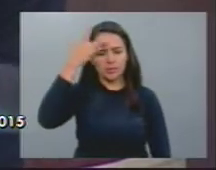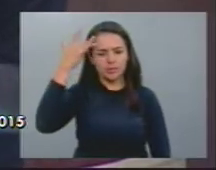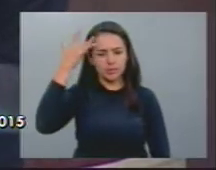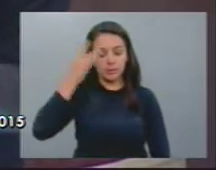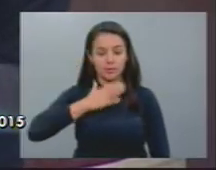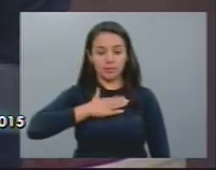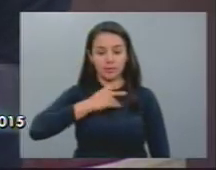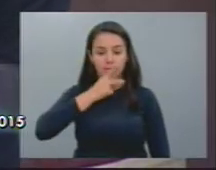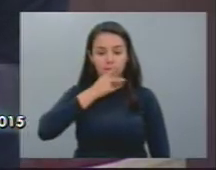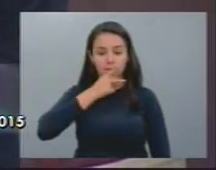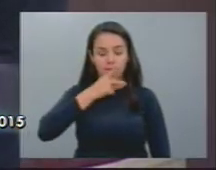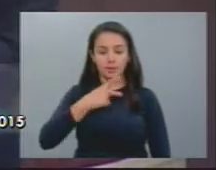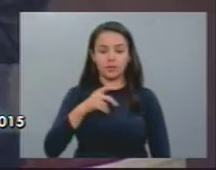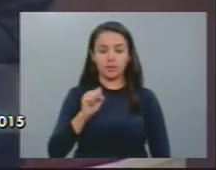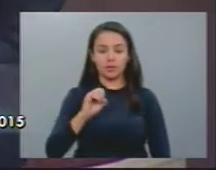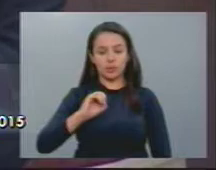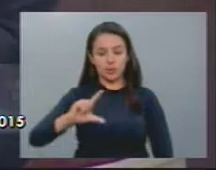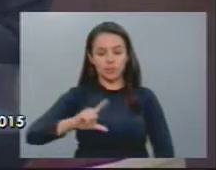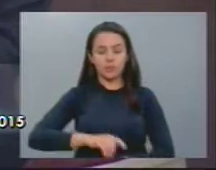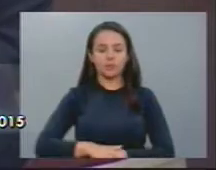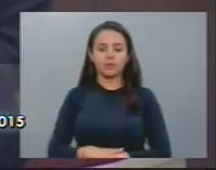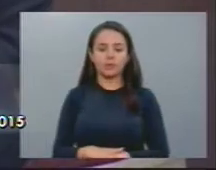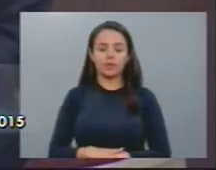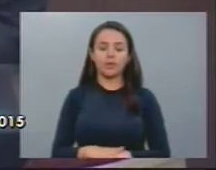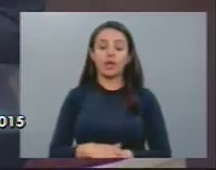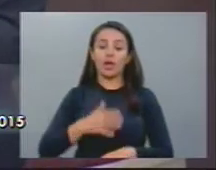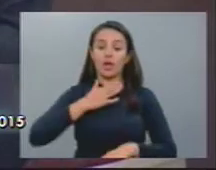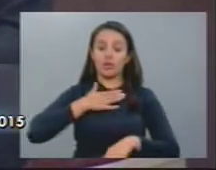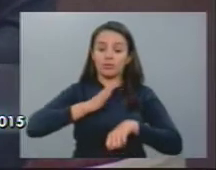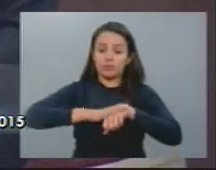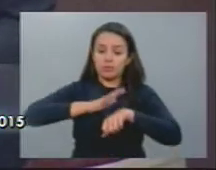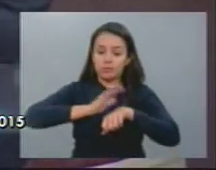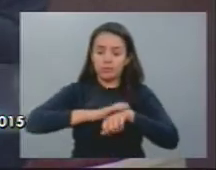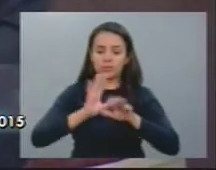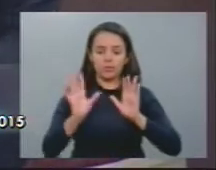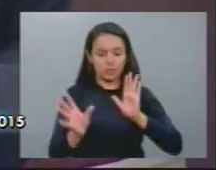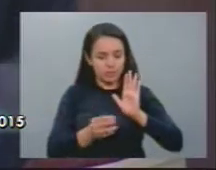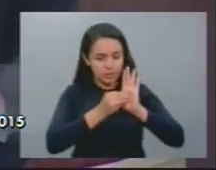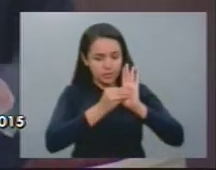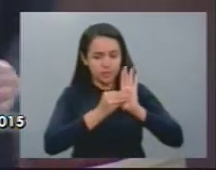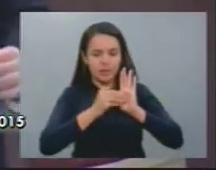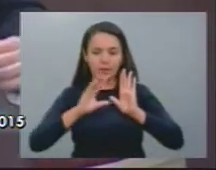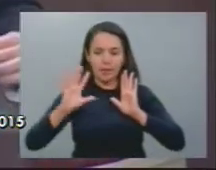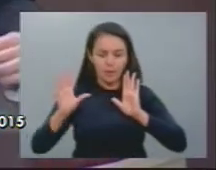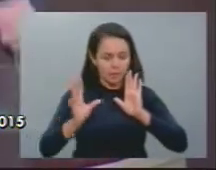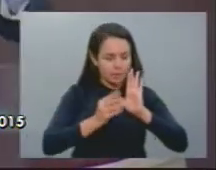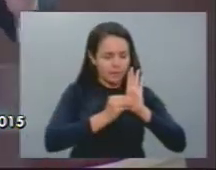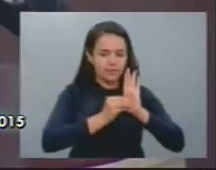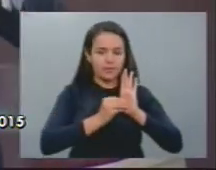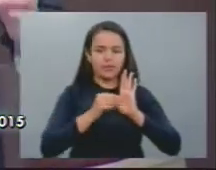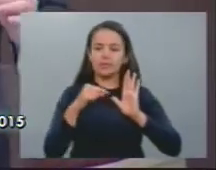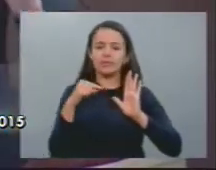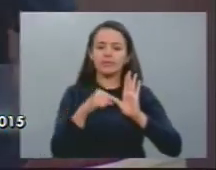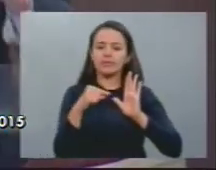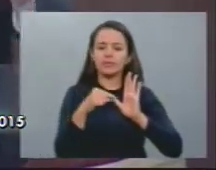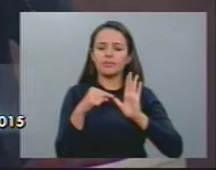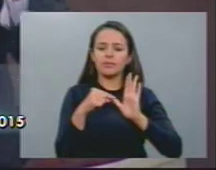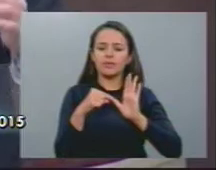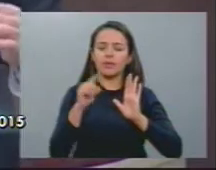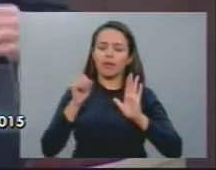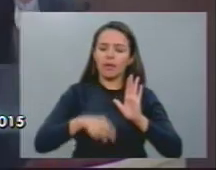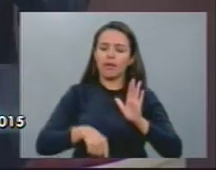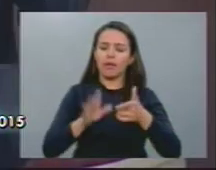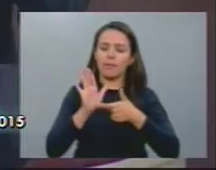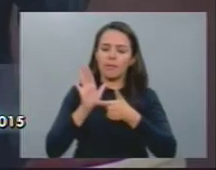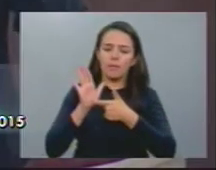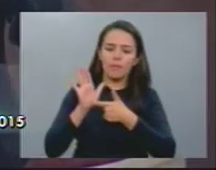PSOL, PSTU e PCB, de ofertar emendas ao ciclo orçamentário, às leis orçamentárias, no sentido de demonstrar